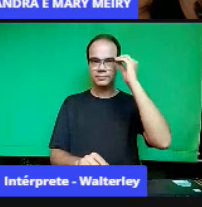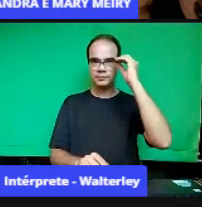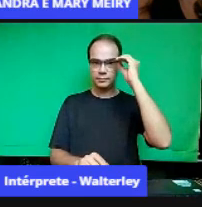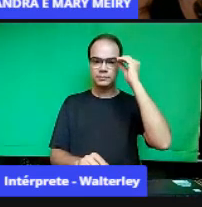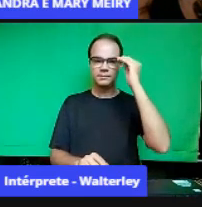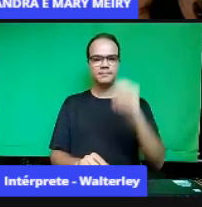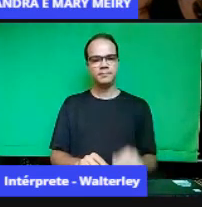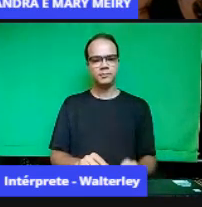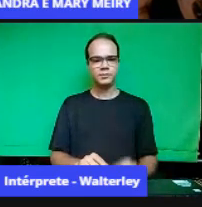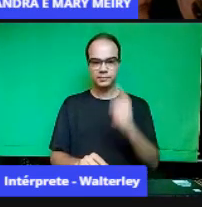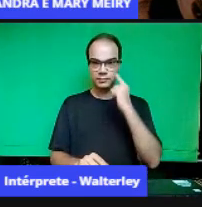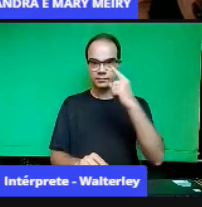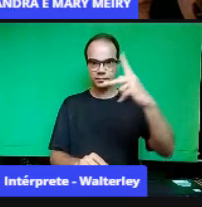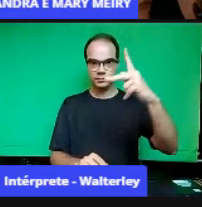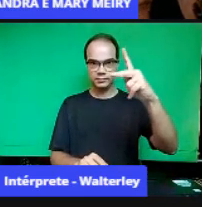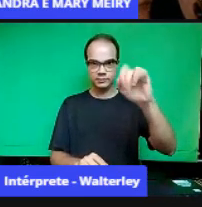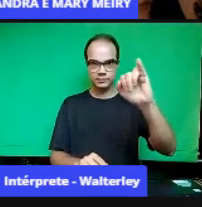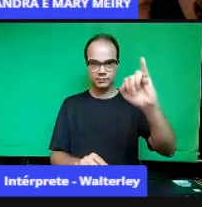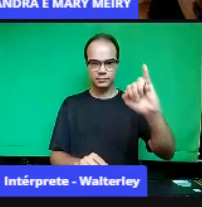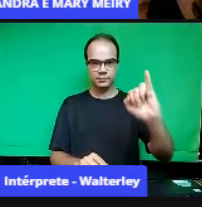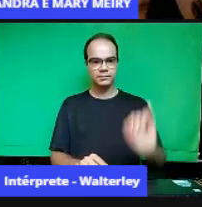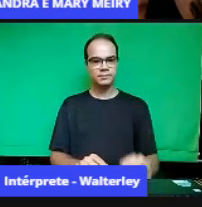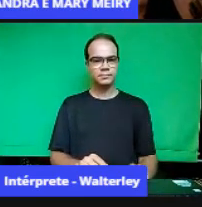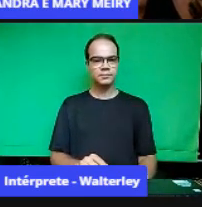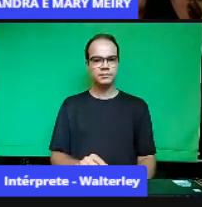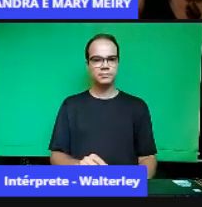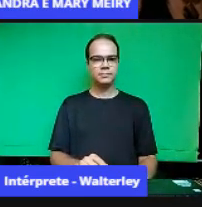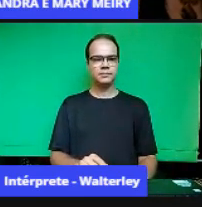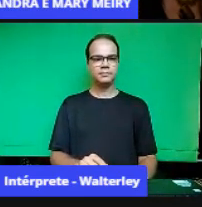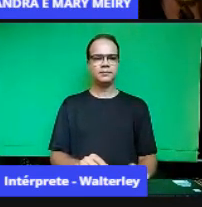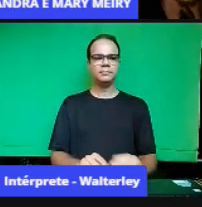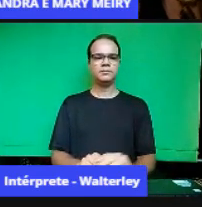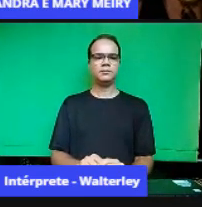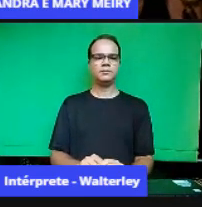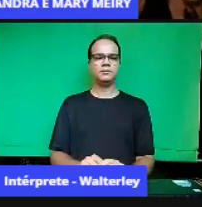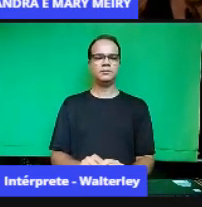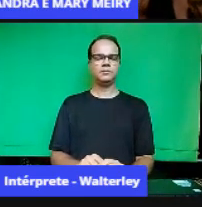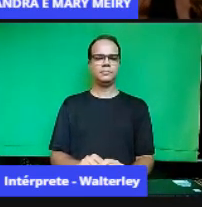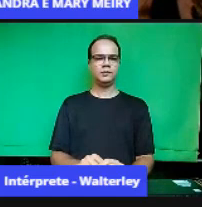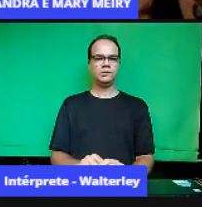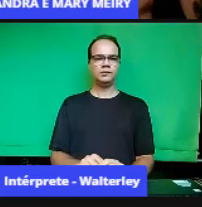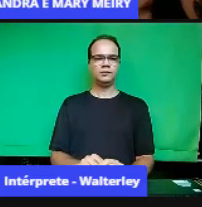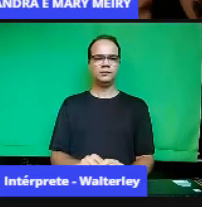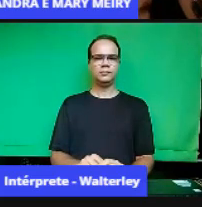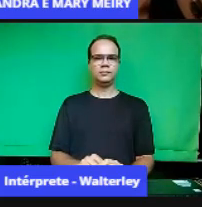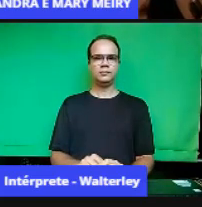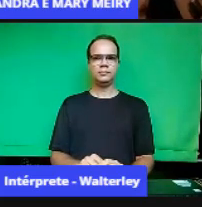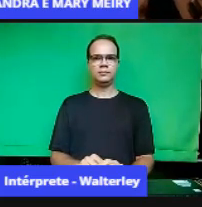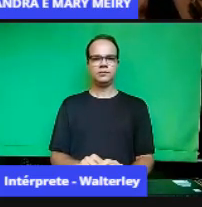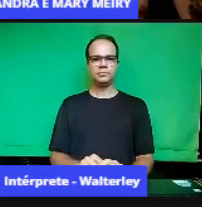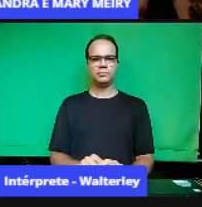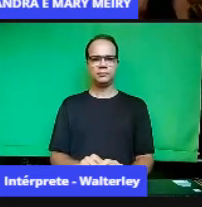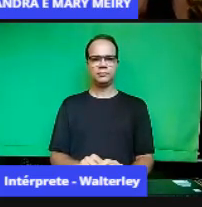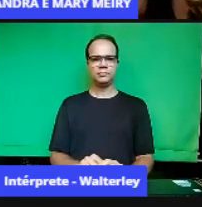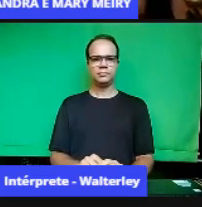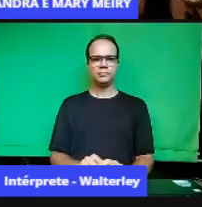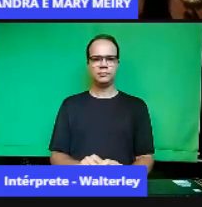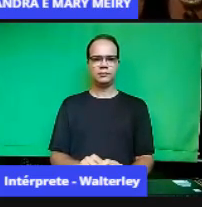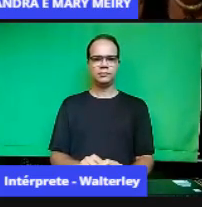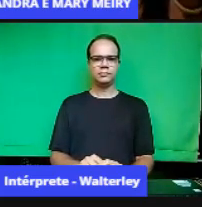Vamos para o PEI agora. Não, esse instrumento é a sondagem. Nós queremos o PEI.